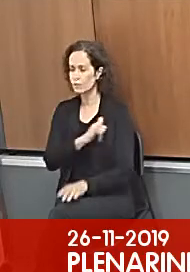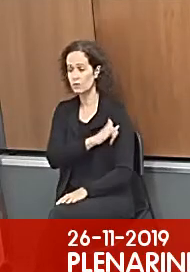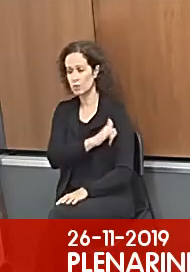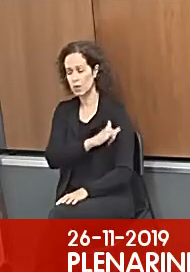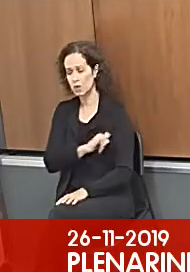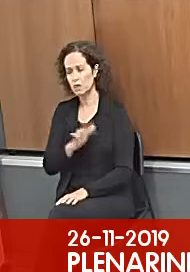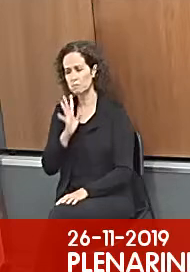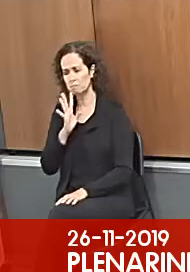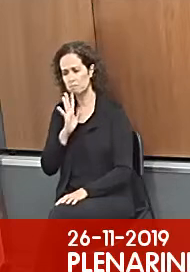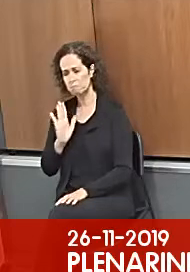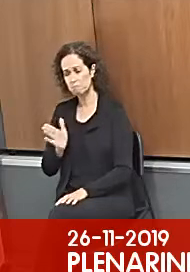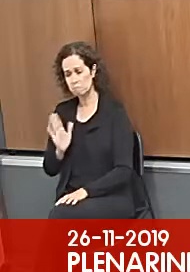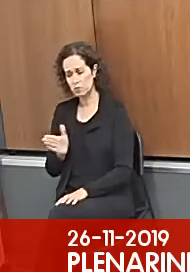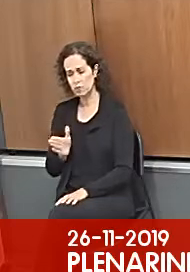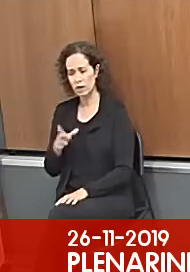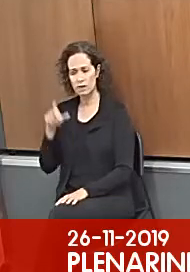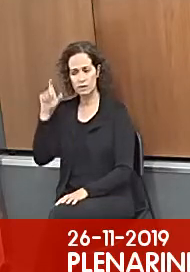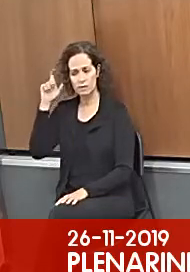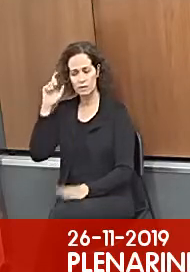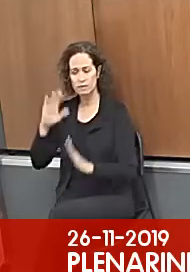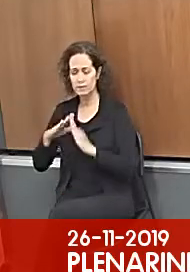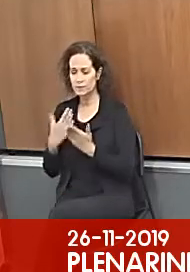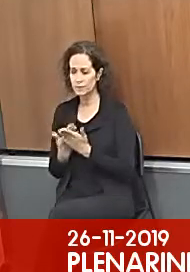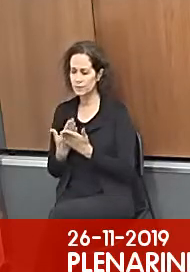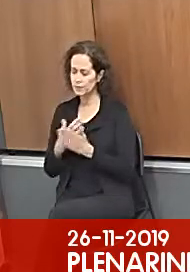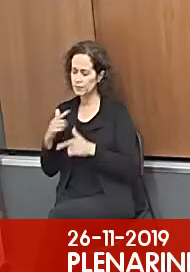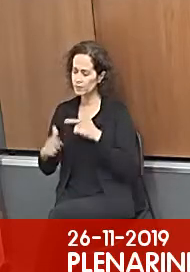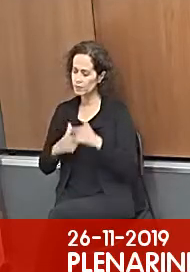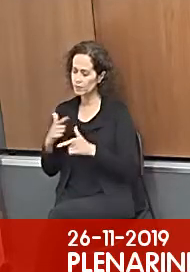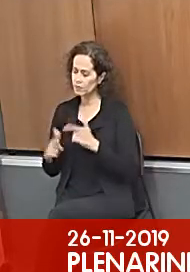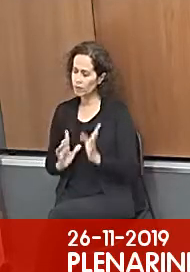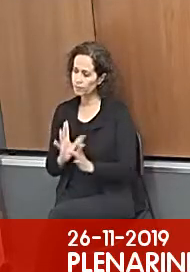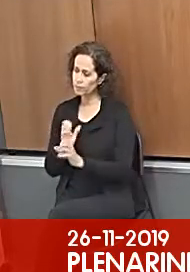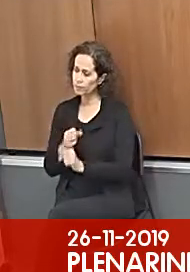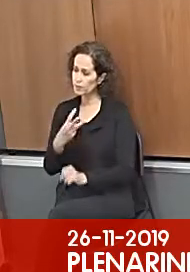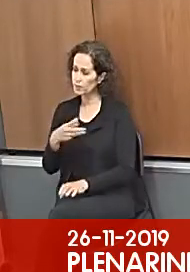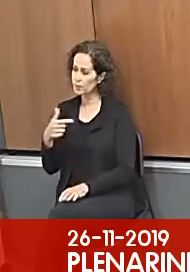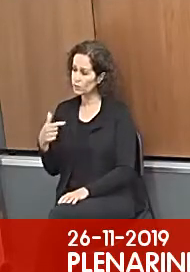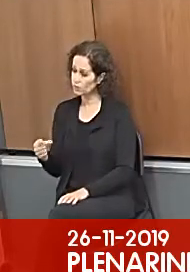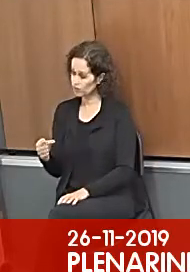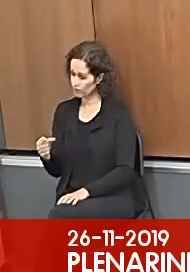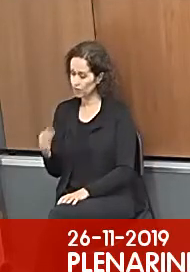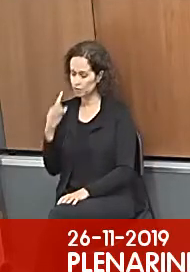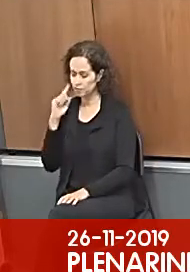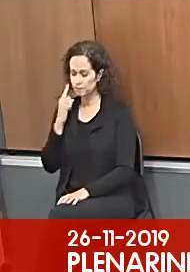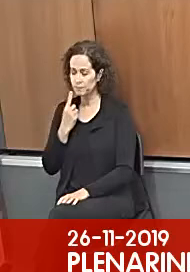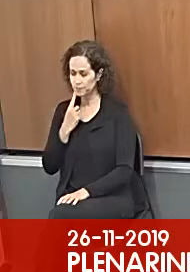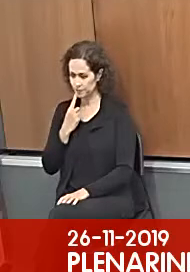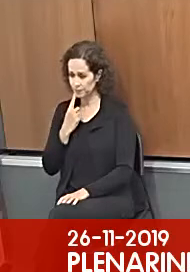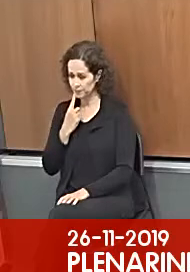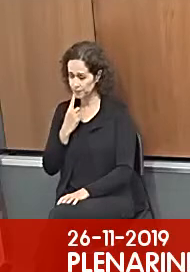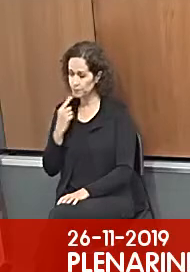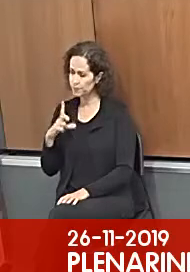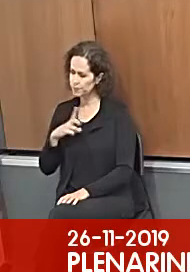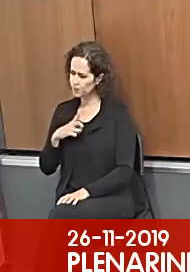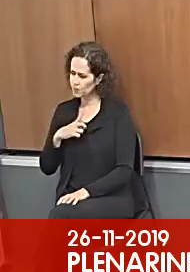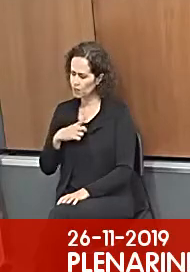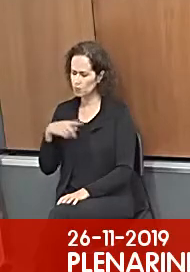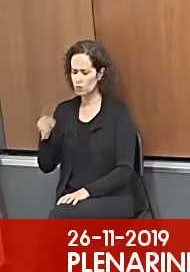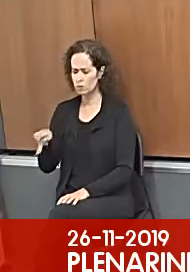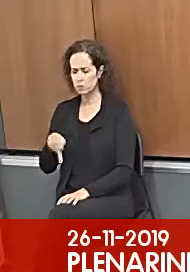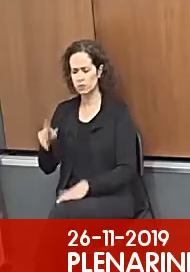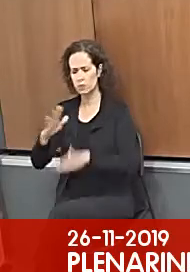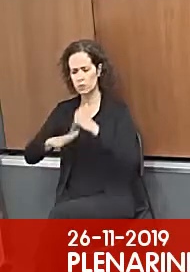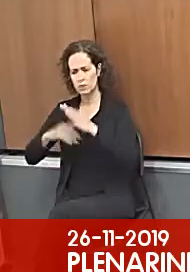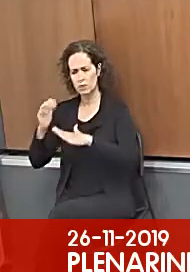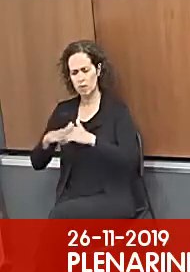né? E a Escola Francisco Sales trabalha há 37 anos na área da surdez. Temos excelentes profissionais